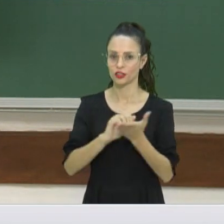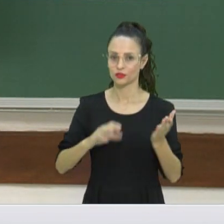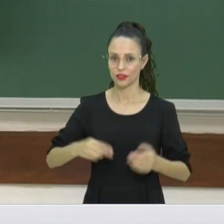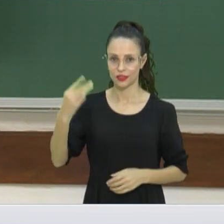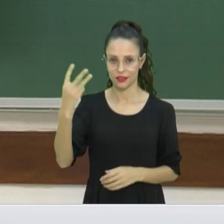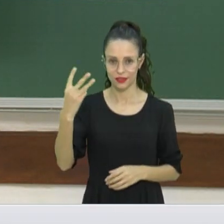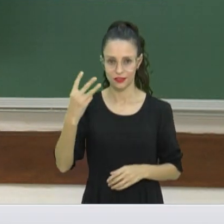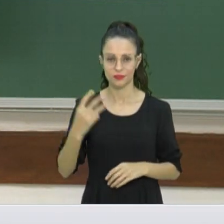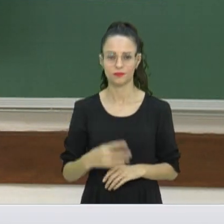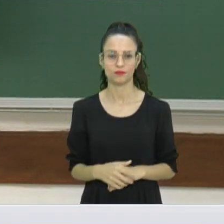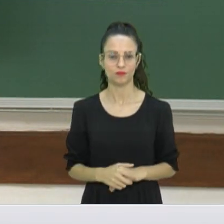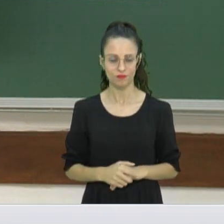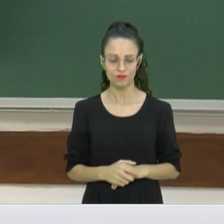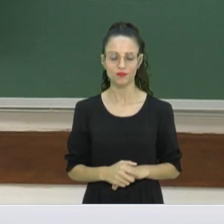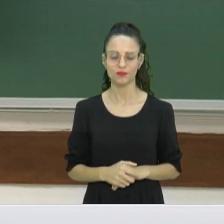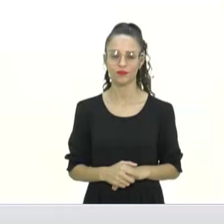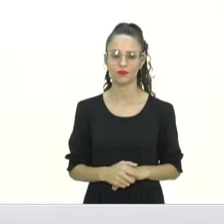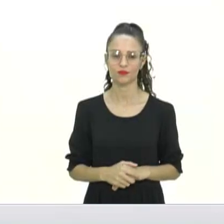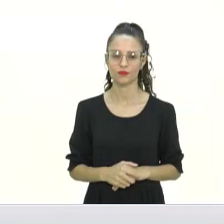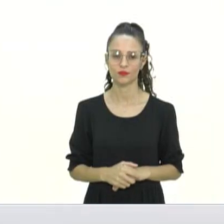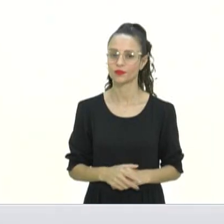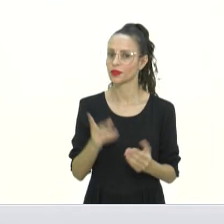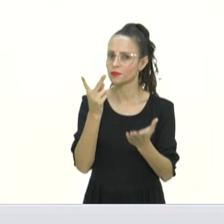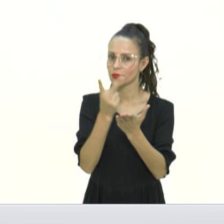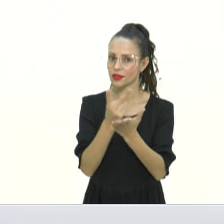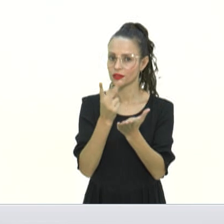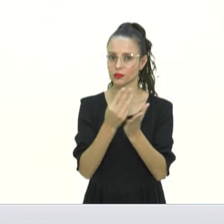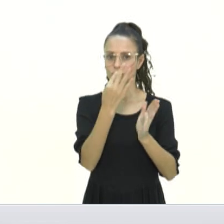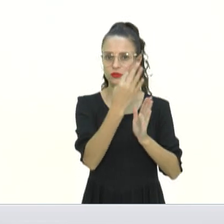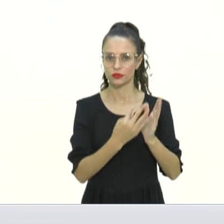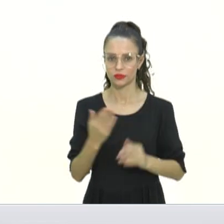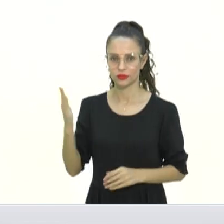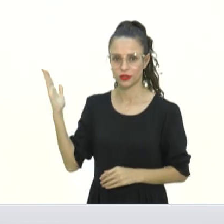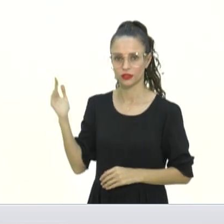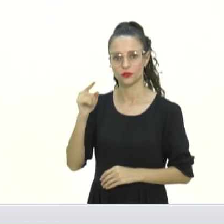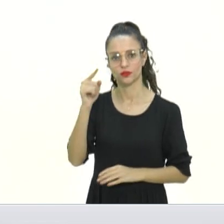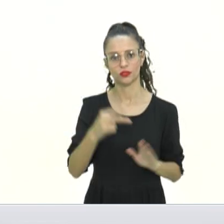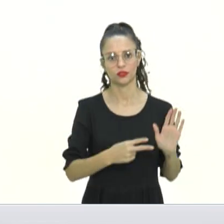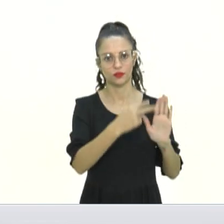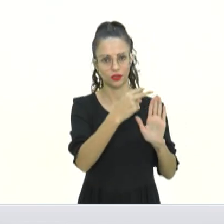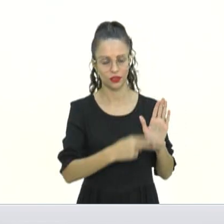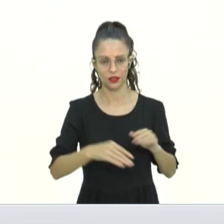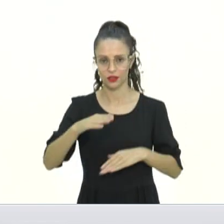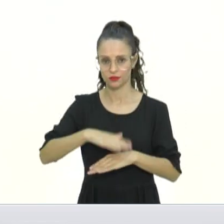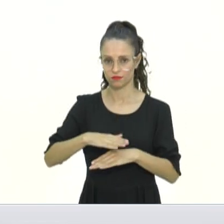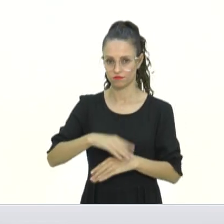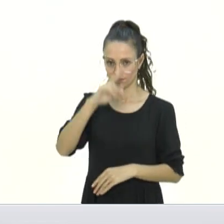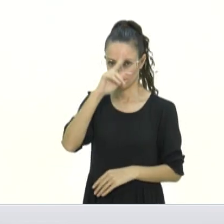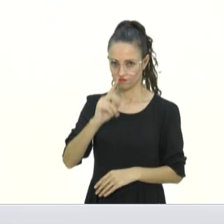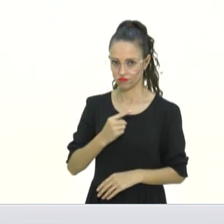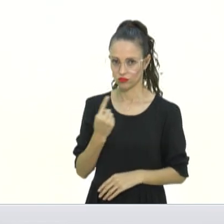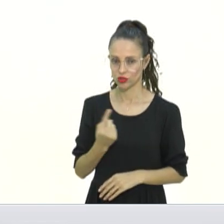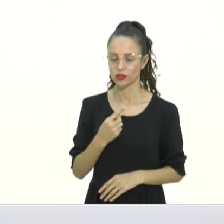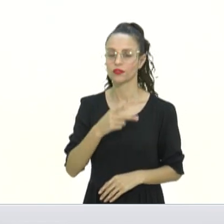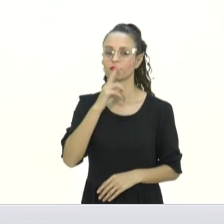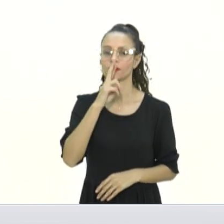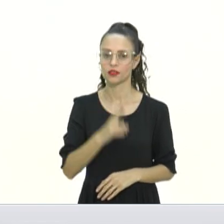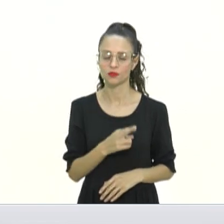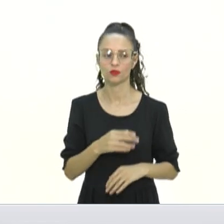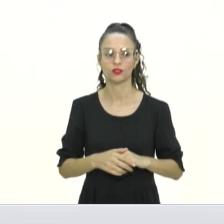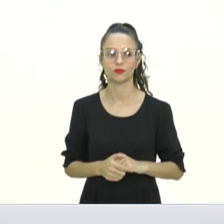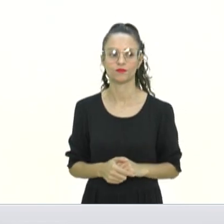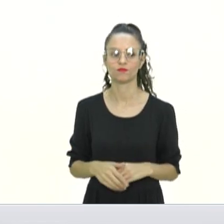Atividade 3, tá? O mesmo texto que você vai ler sozinho agora e vai